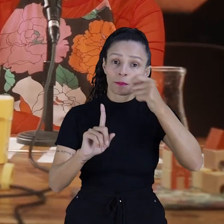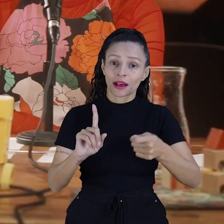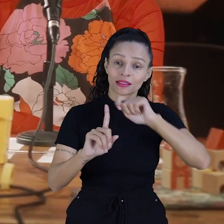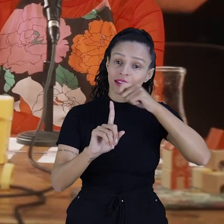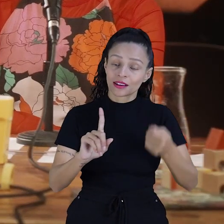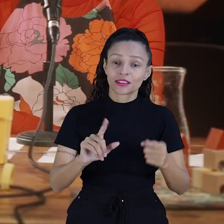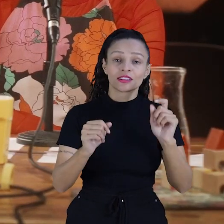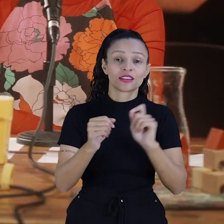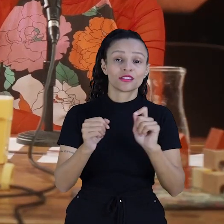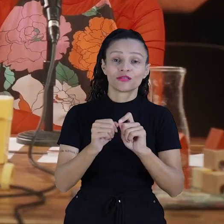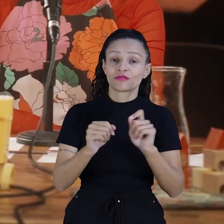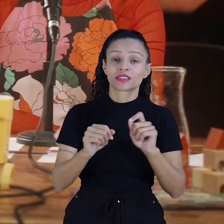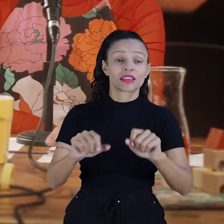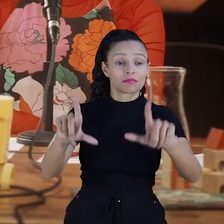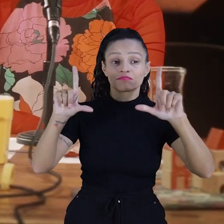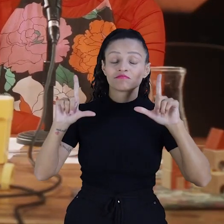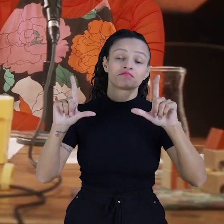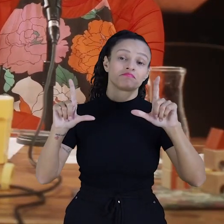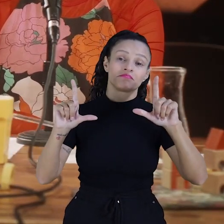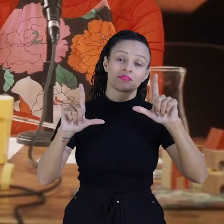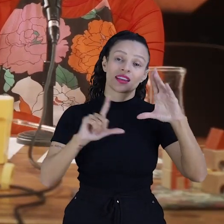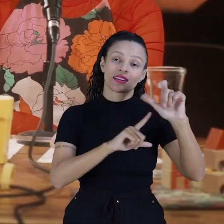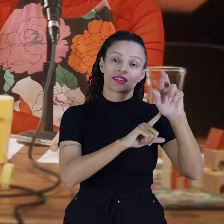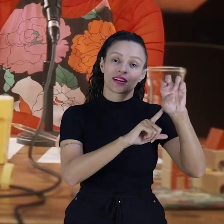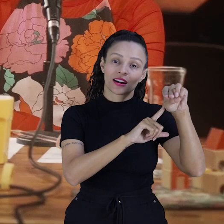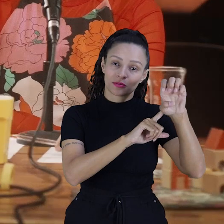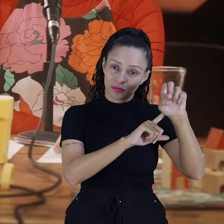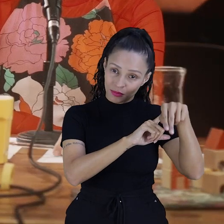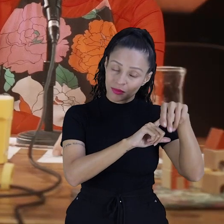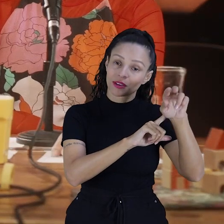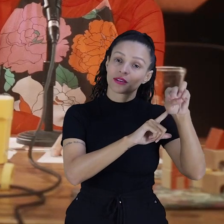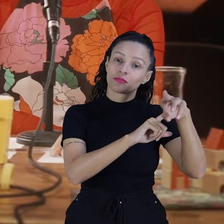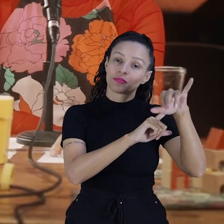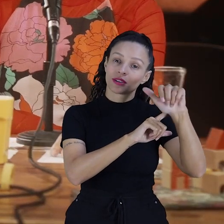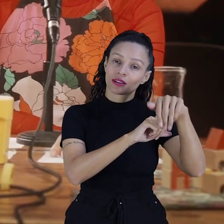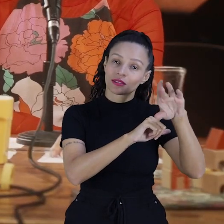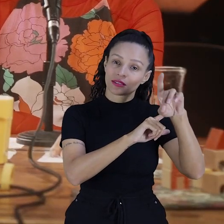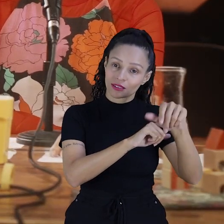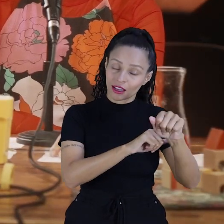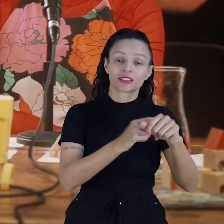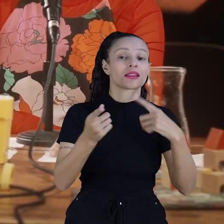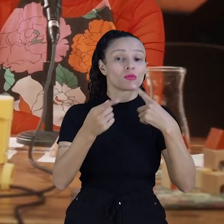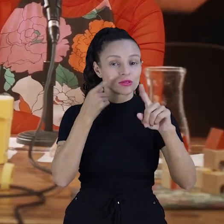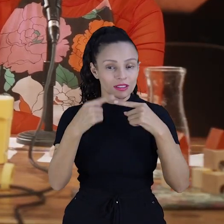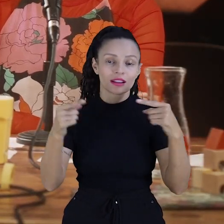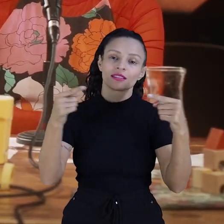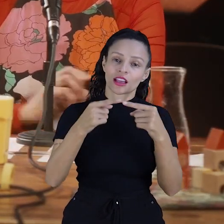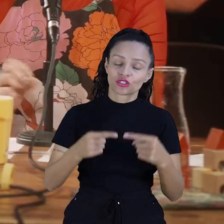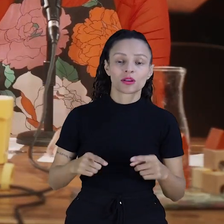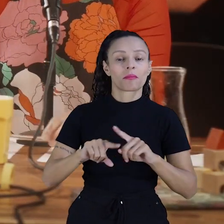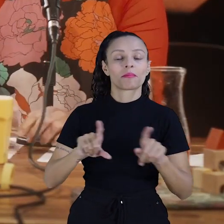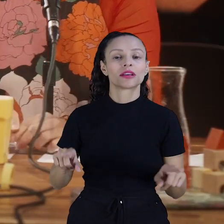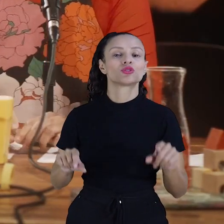bananas e fazer retratos 1000 de Carmen Miranda. Claro, ao som de Carmen Miranda. Na